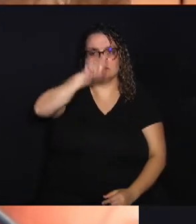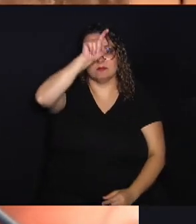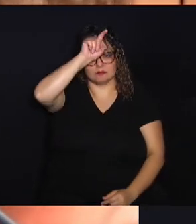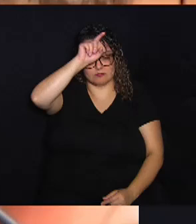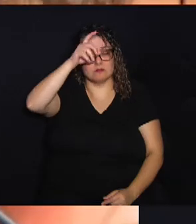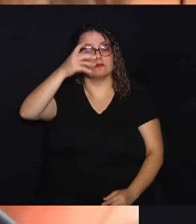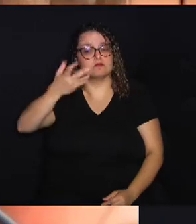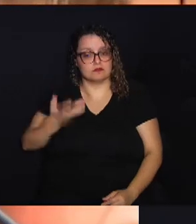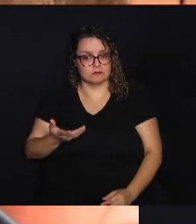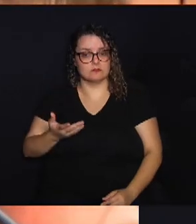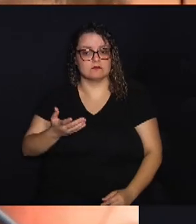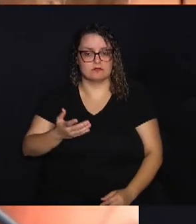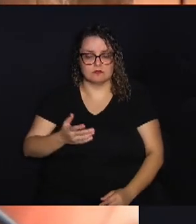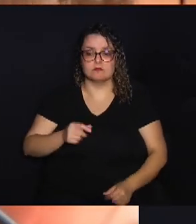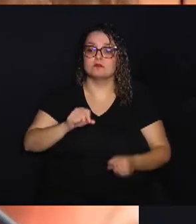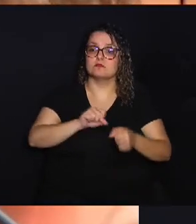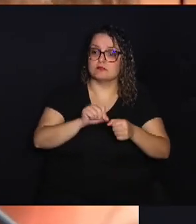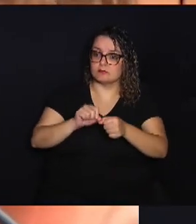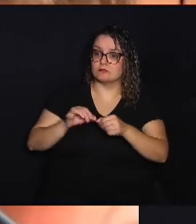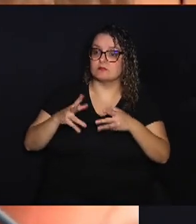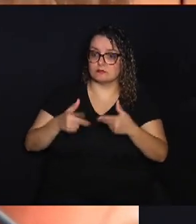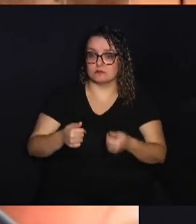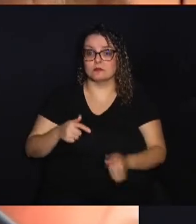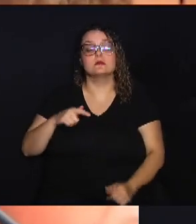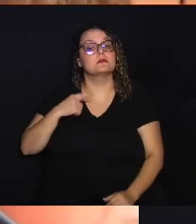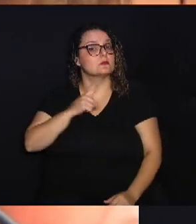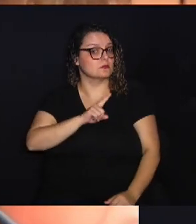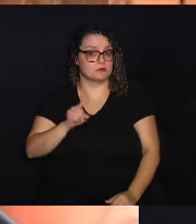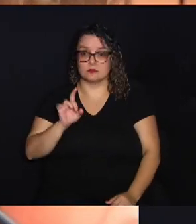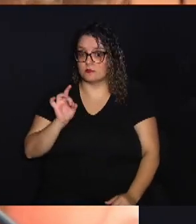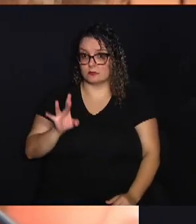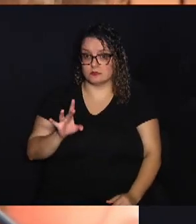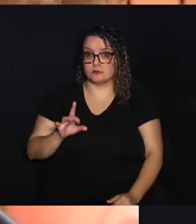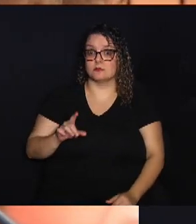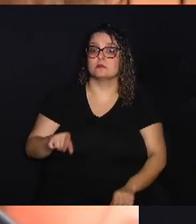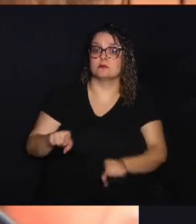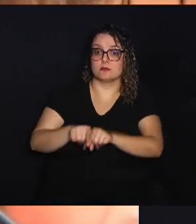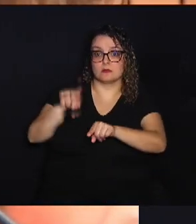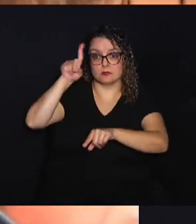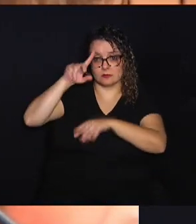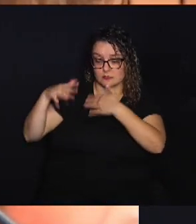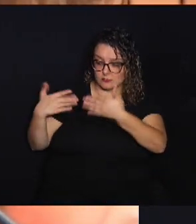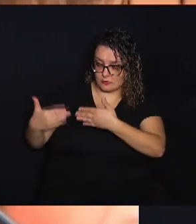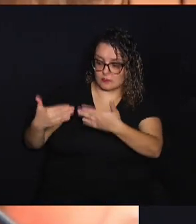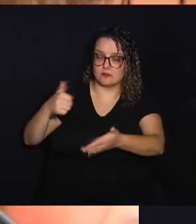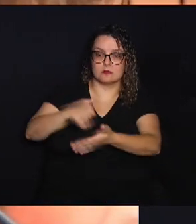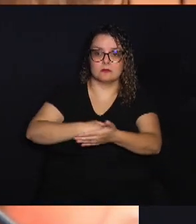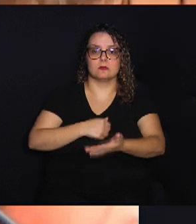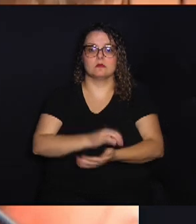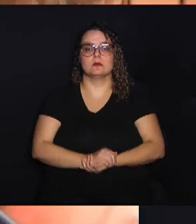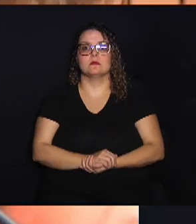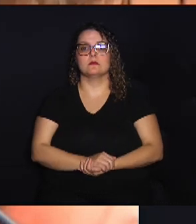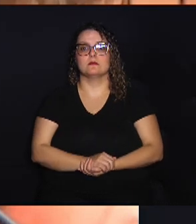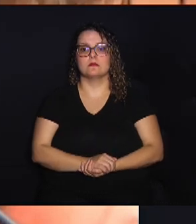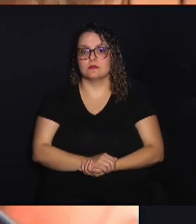Palmares pelos seus feitos, mas não só por isso, pela trajetória de luta.